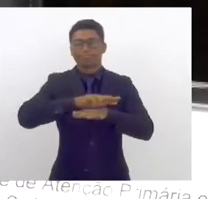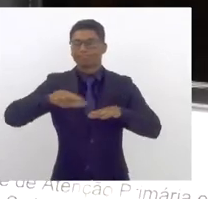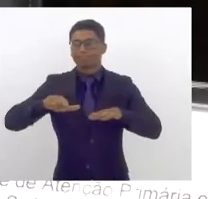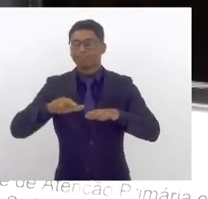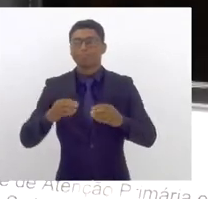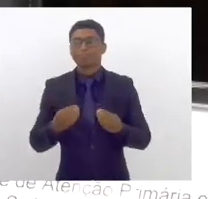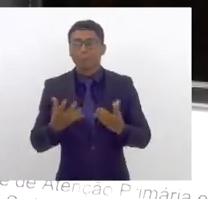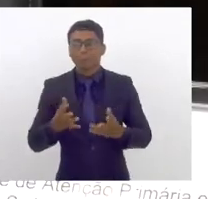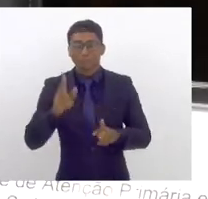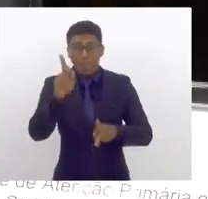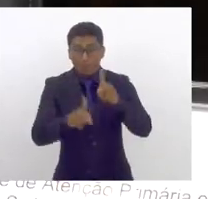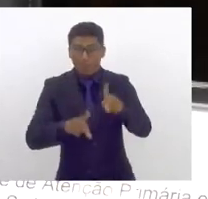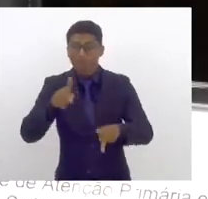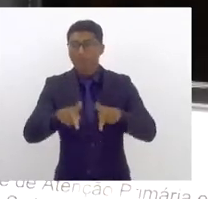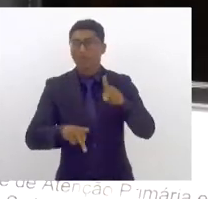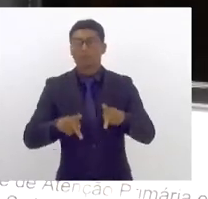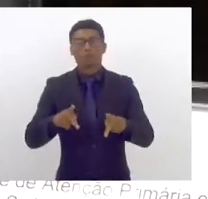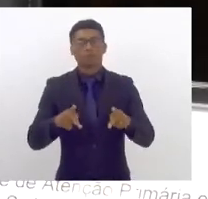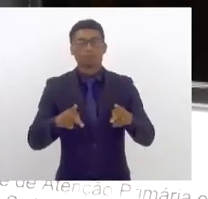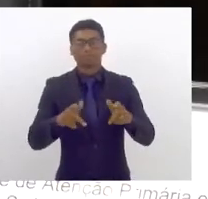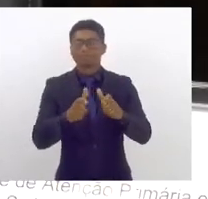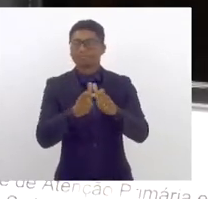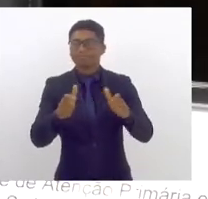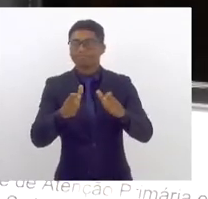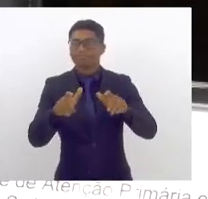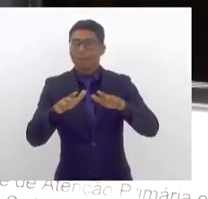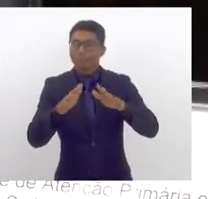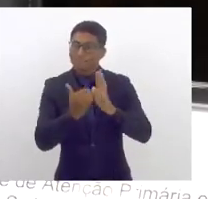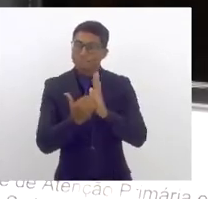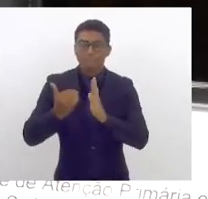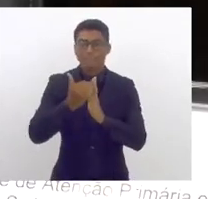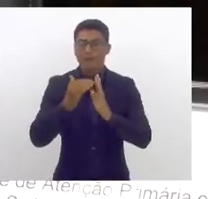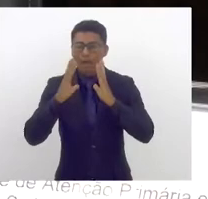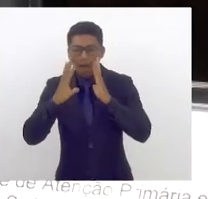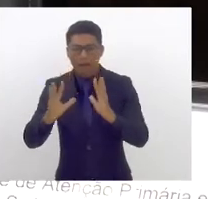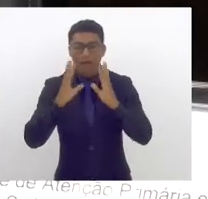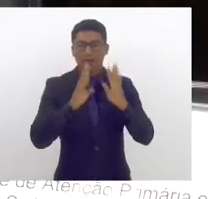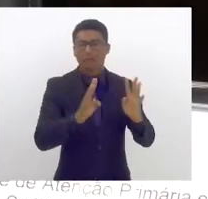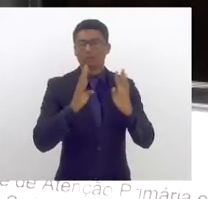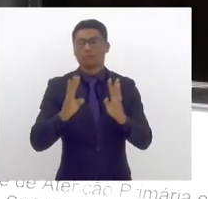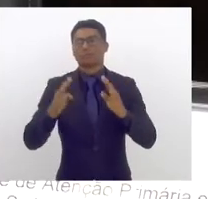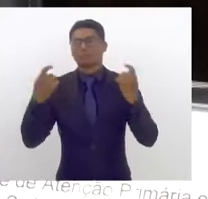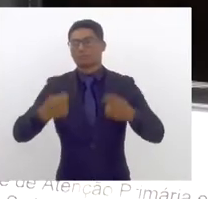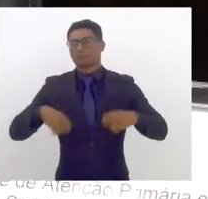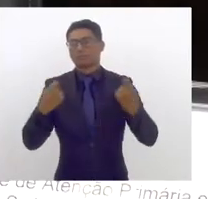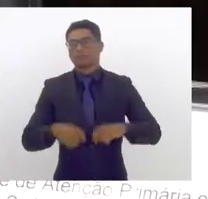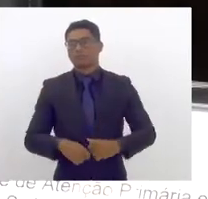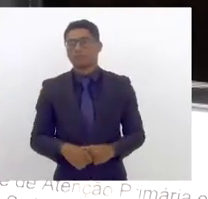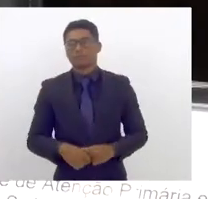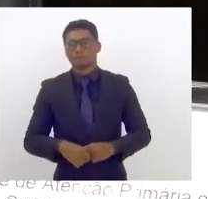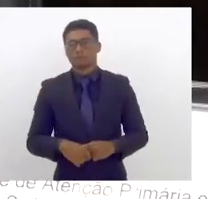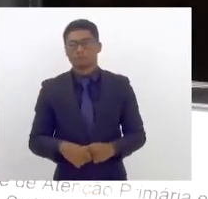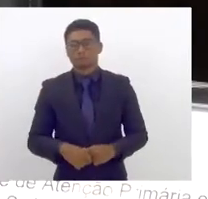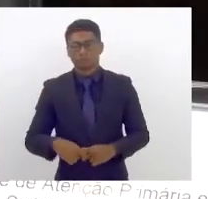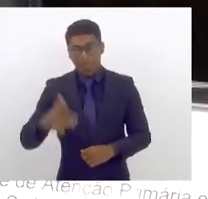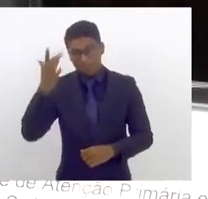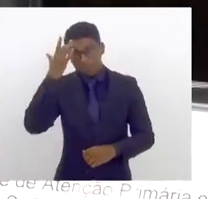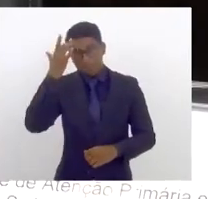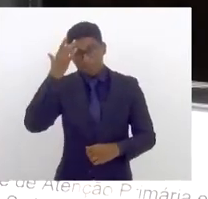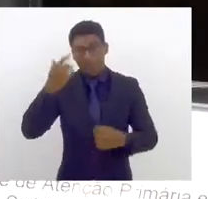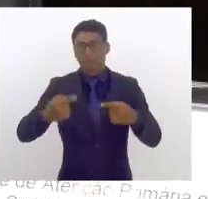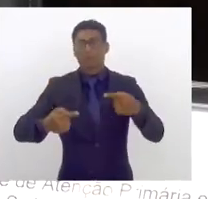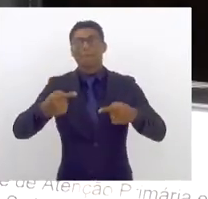da população e aí eu faço enfim alguns apontamentos acho que a política